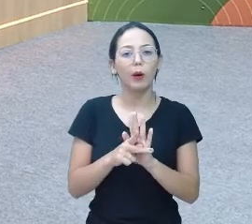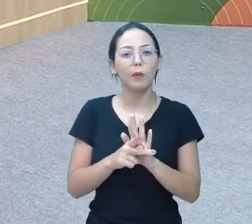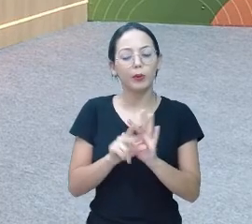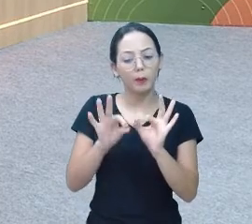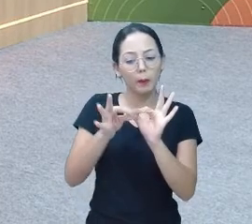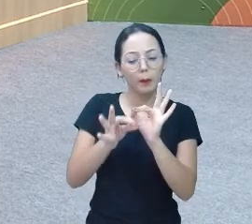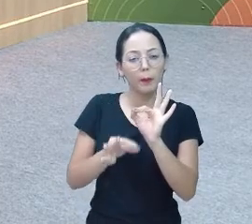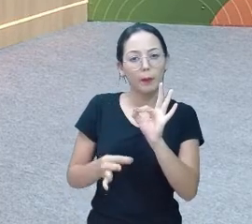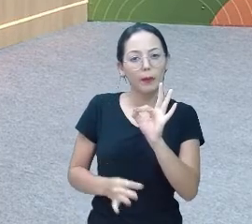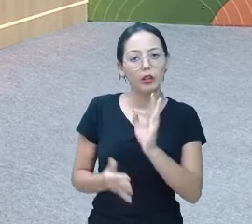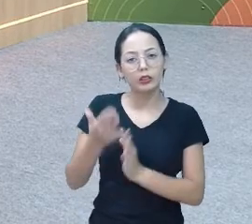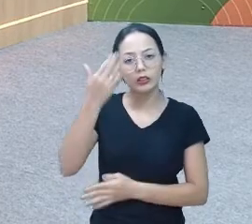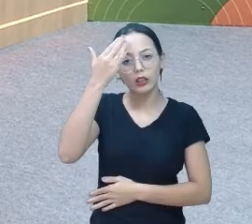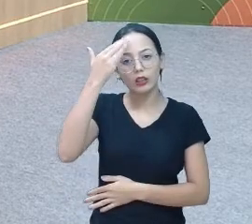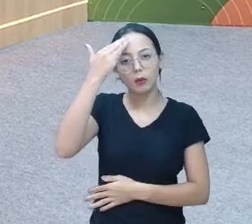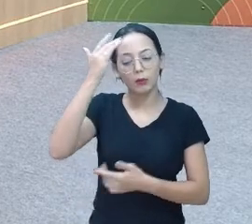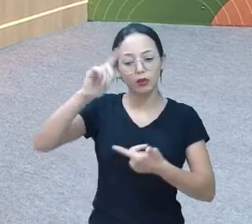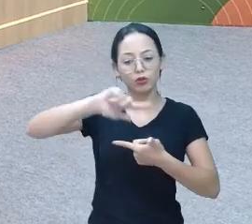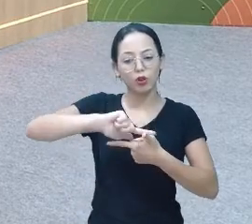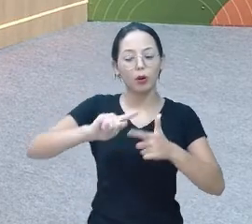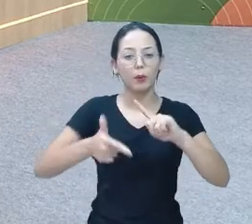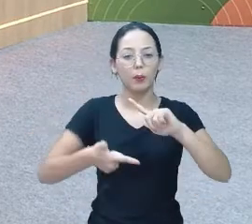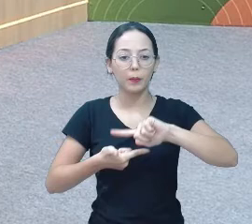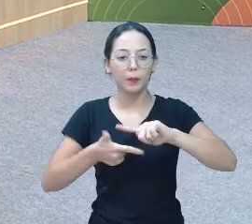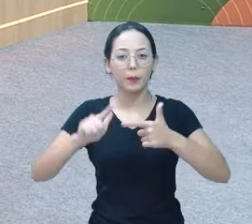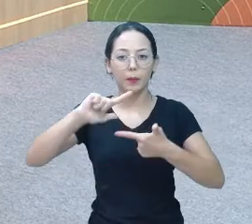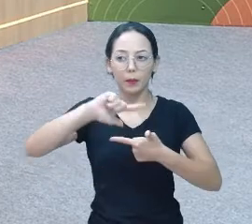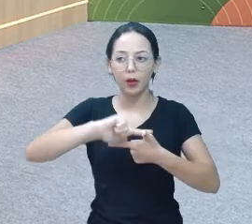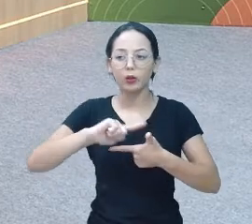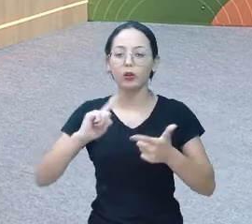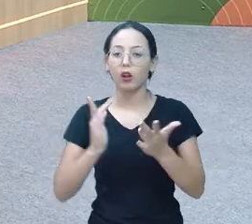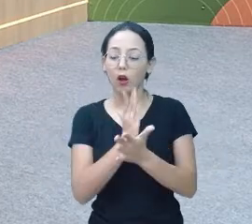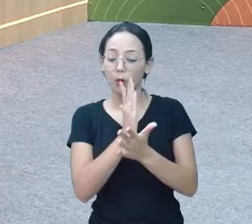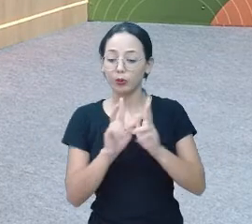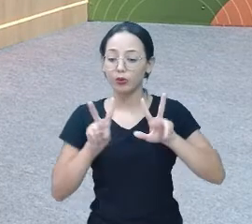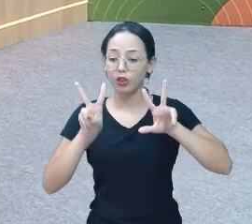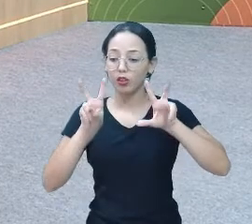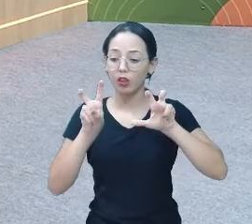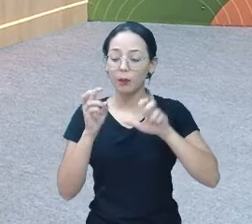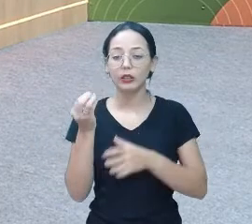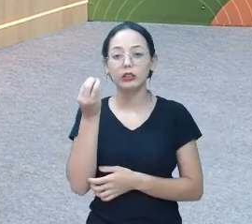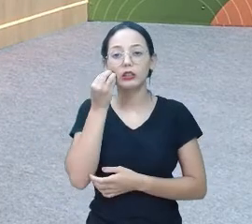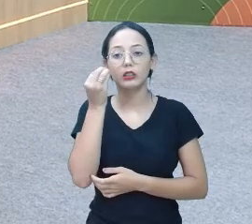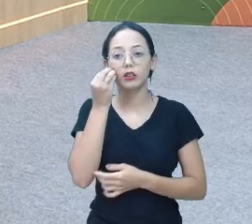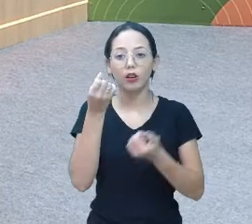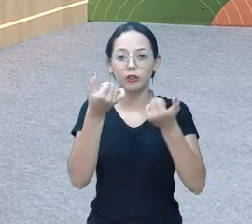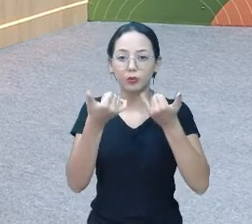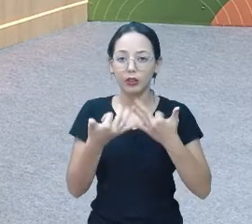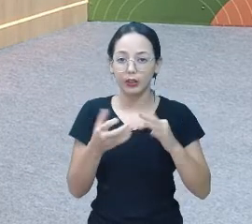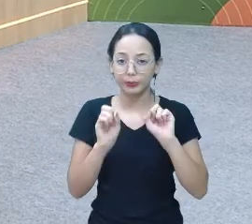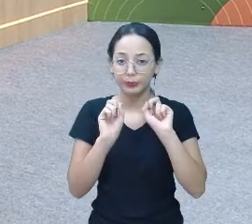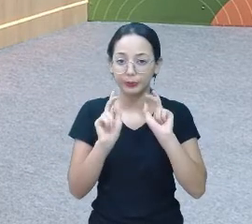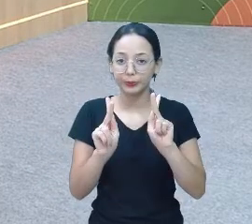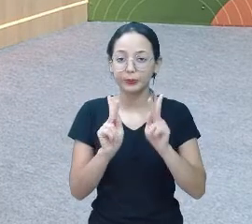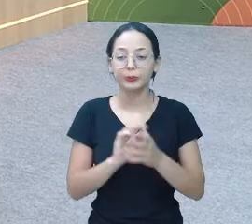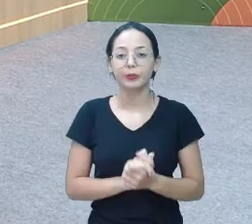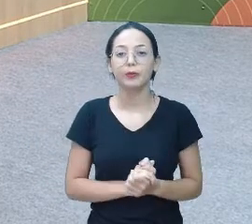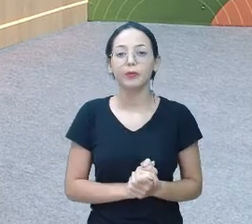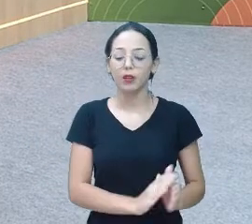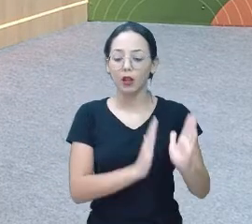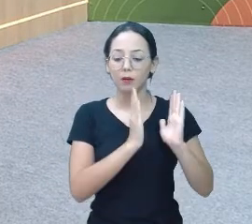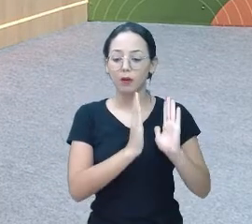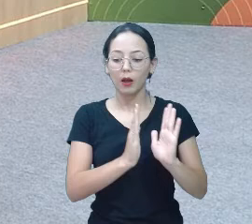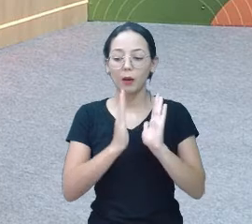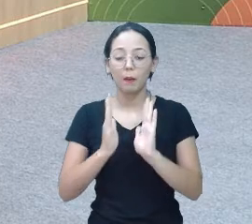descrição, do entendimento geométrico em cima de alguns temas que a gente vai tentar abordar, tá certo? E na sequência, as